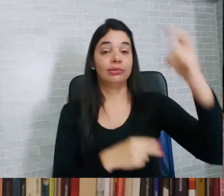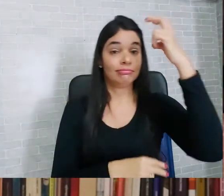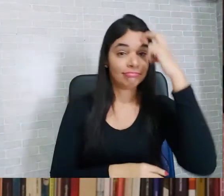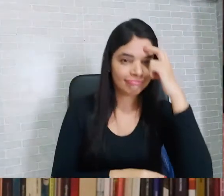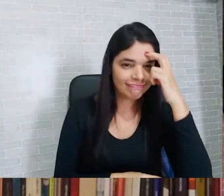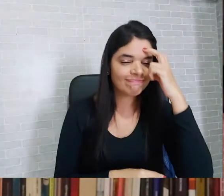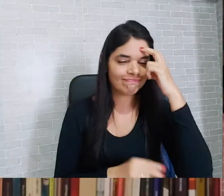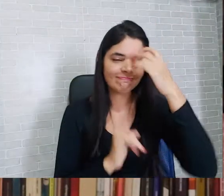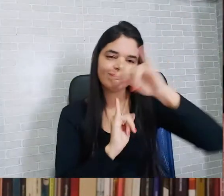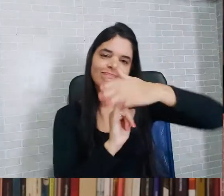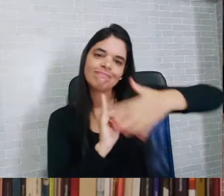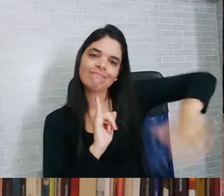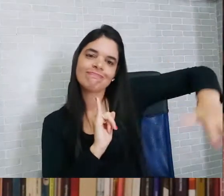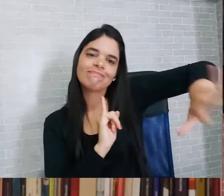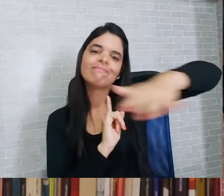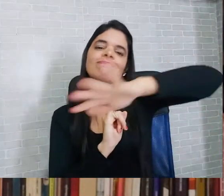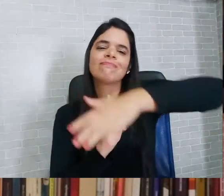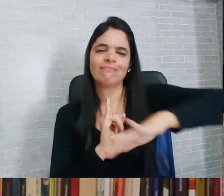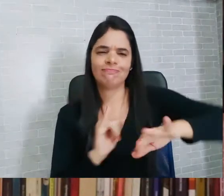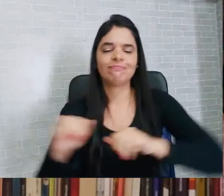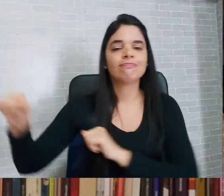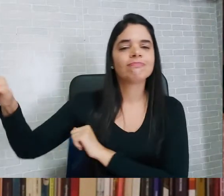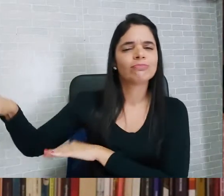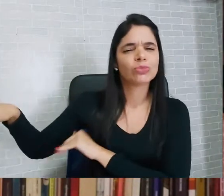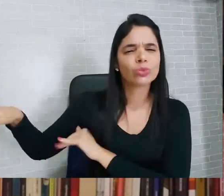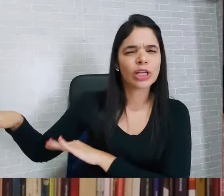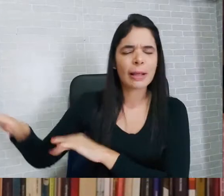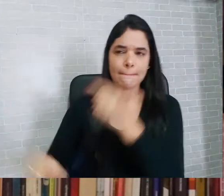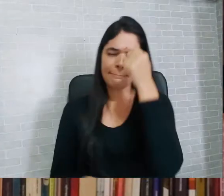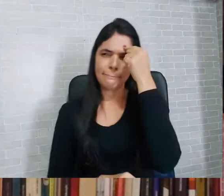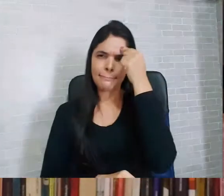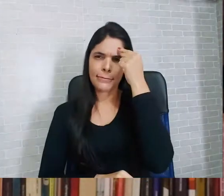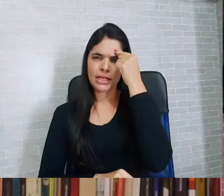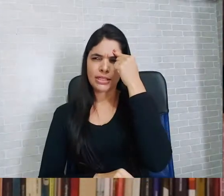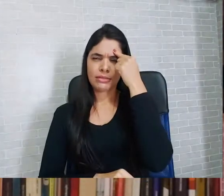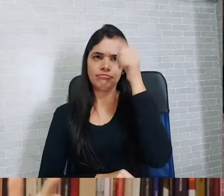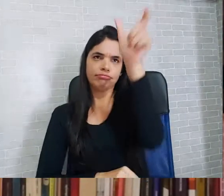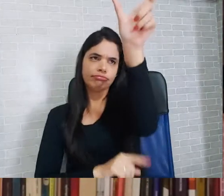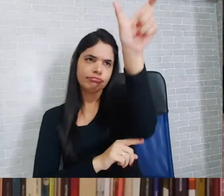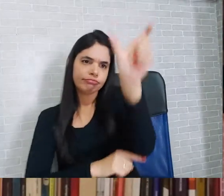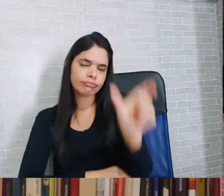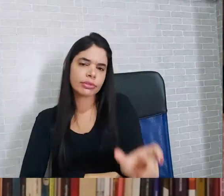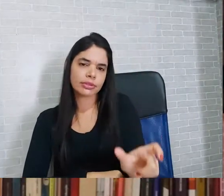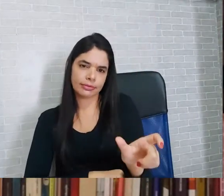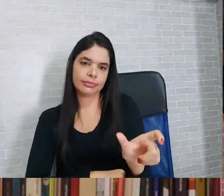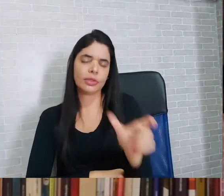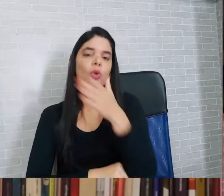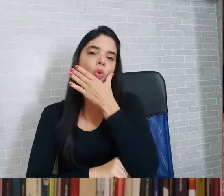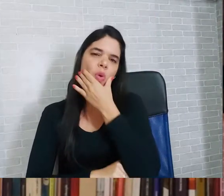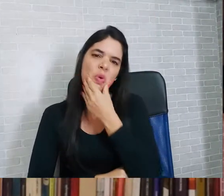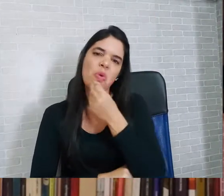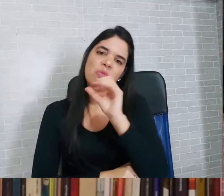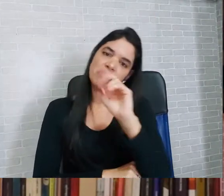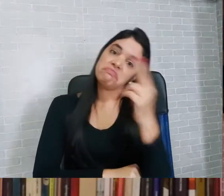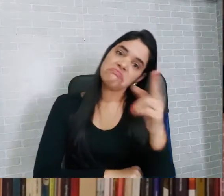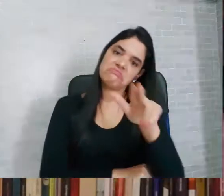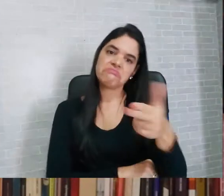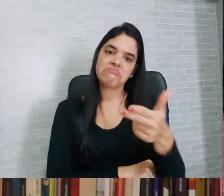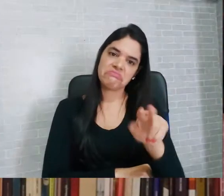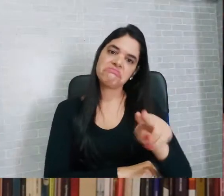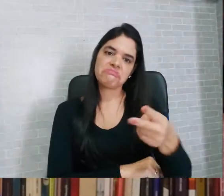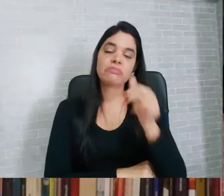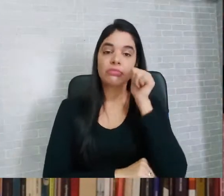antilho-guianense. O ideal de homem crioulo, né, o homem no sentido aqui mais geral, né, mas pode ser também a mulher